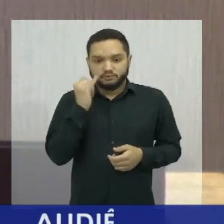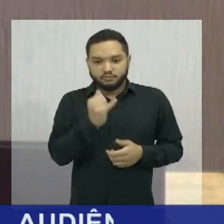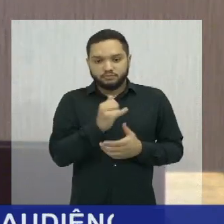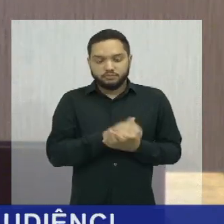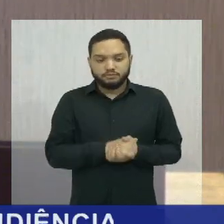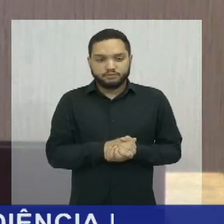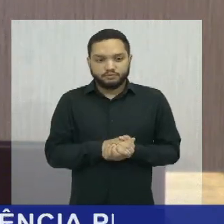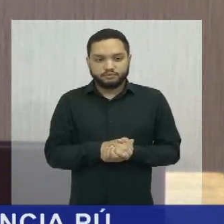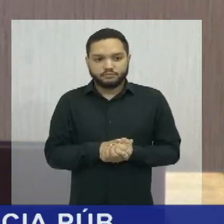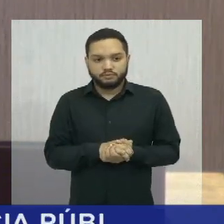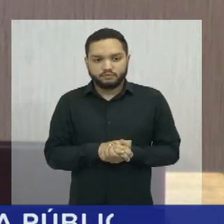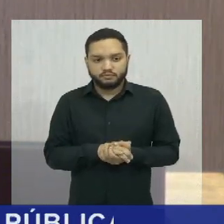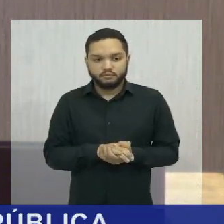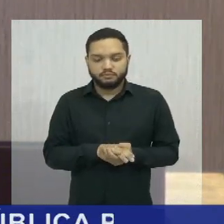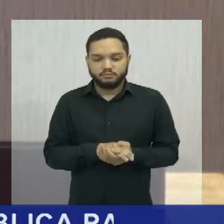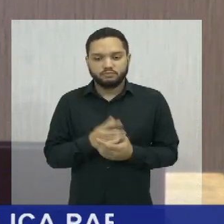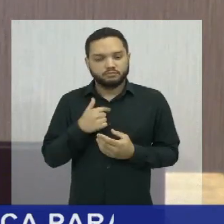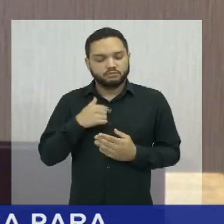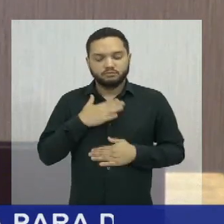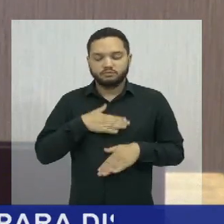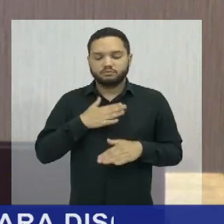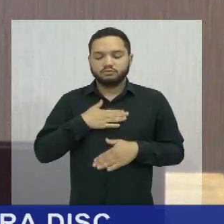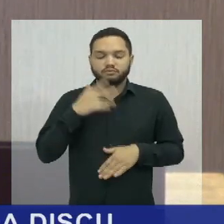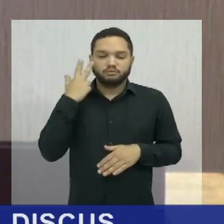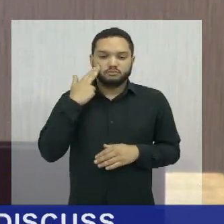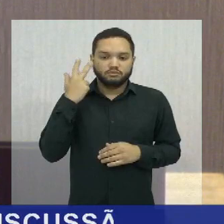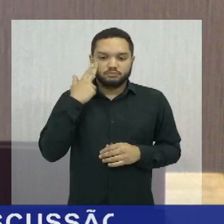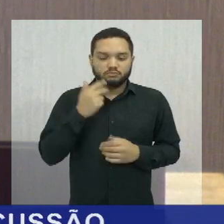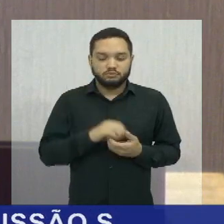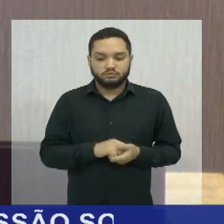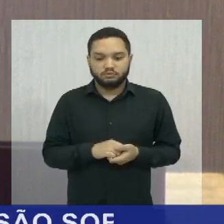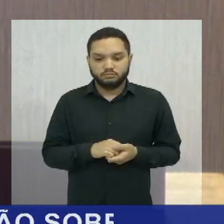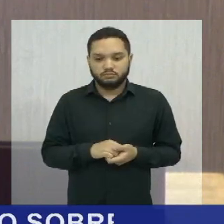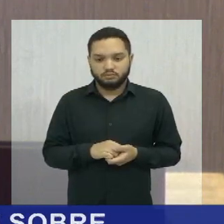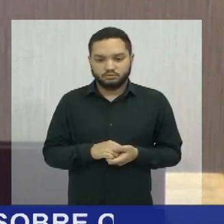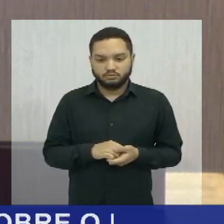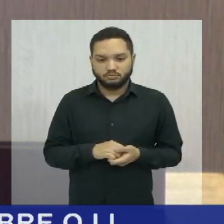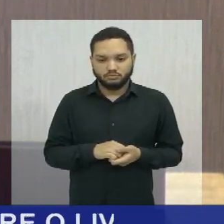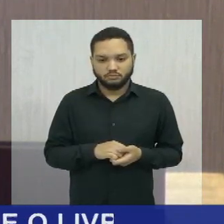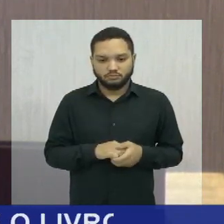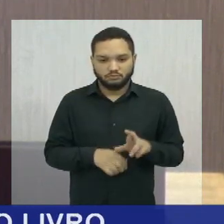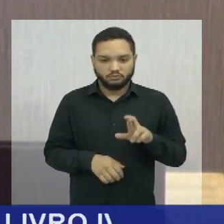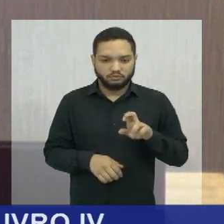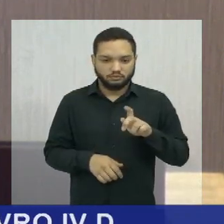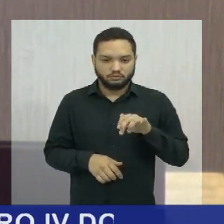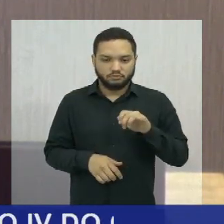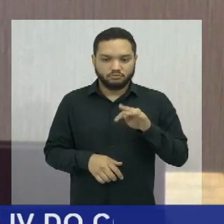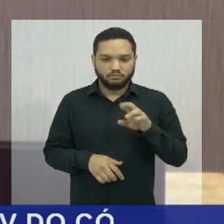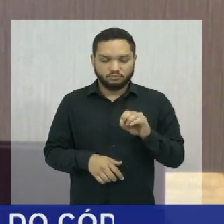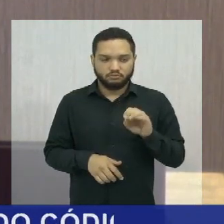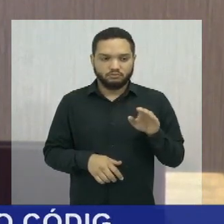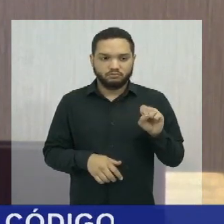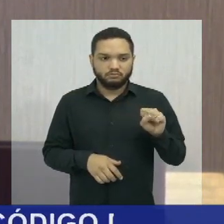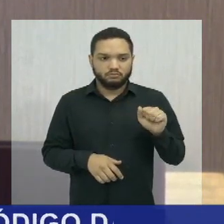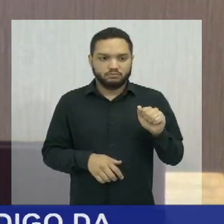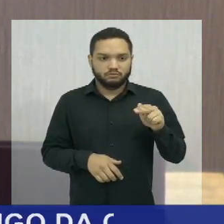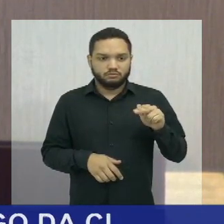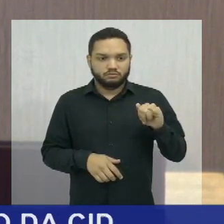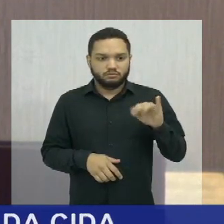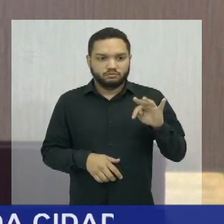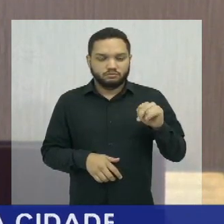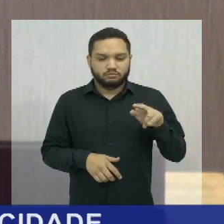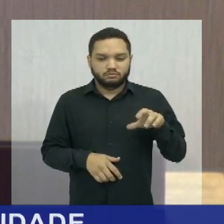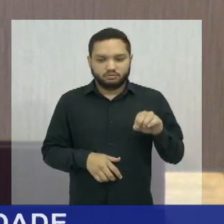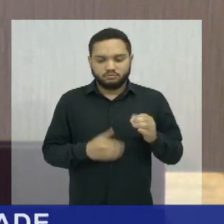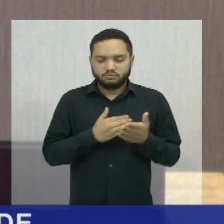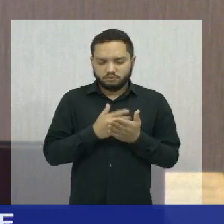Se eu informo, eu estou tranquilo nisso daí. Registro sanitário. No início, tem todas as regras para